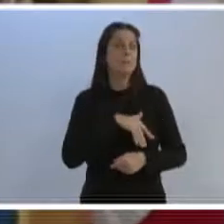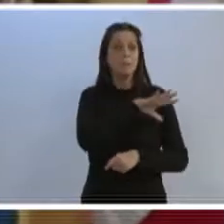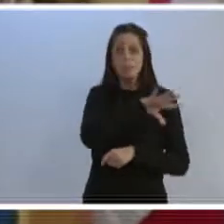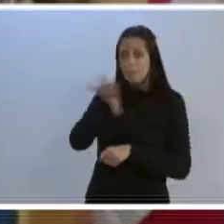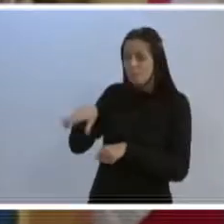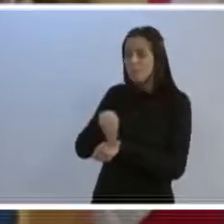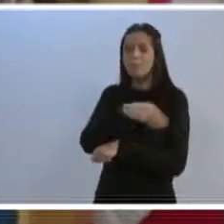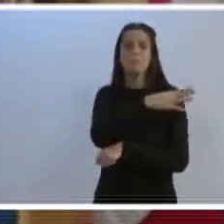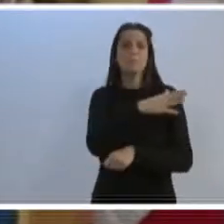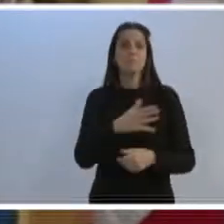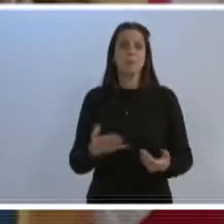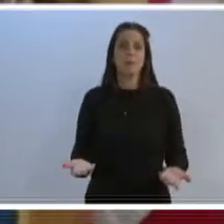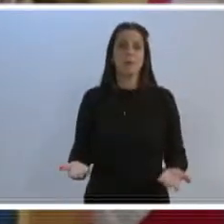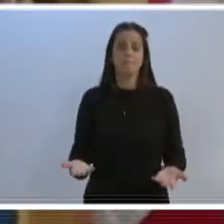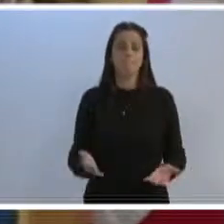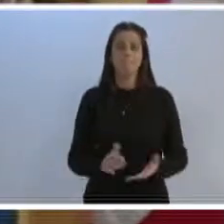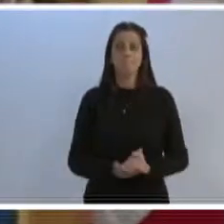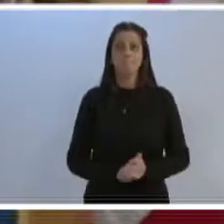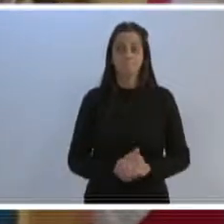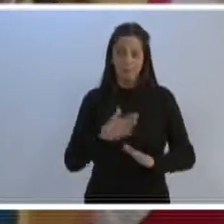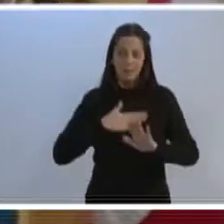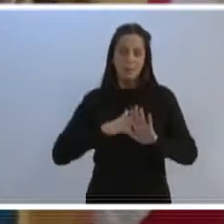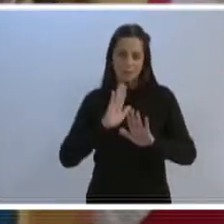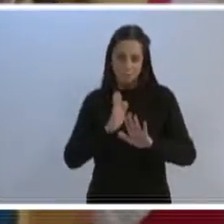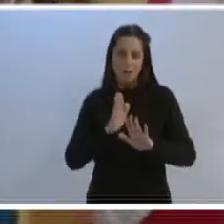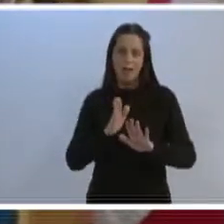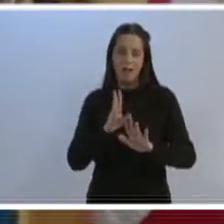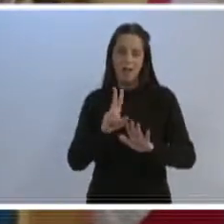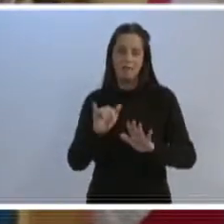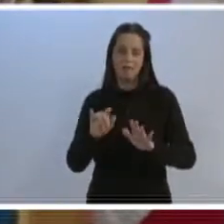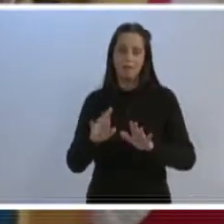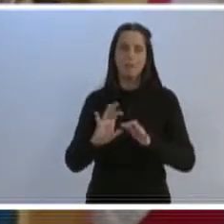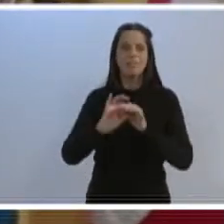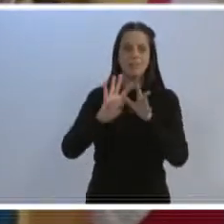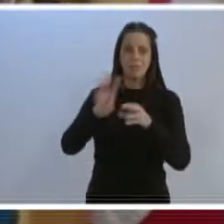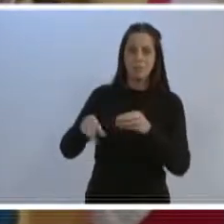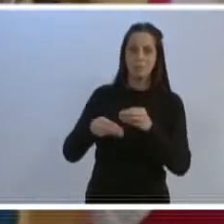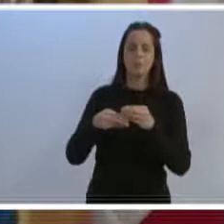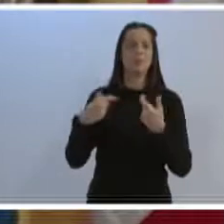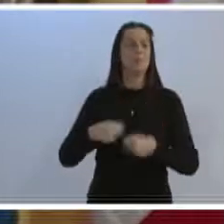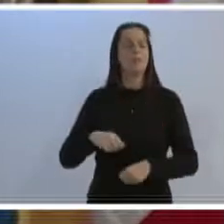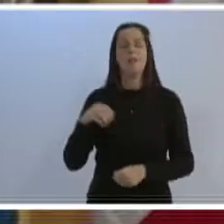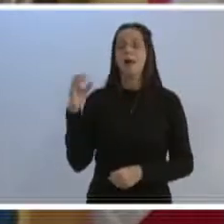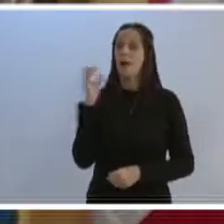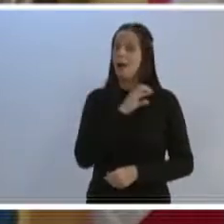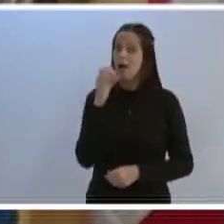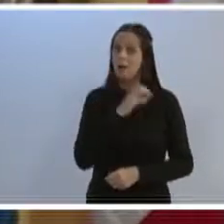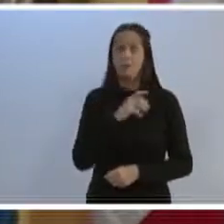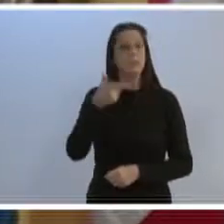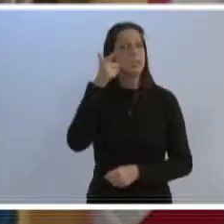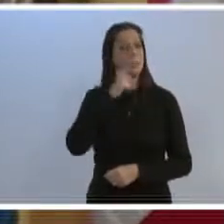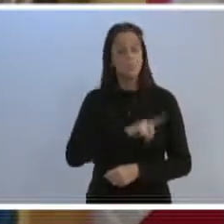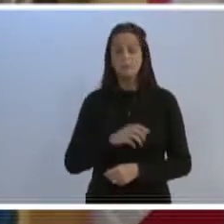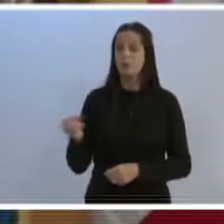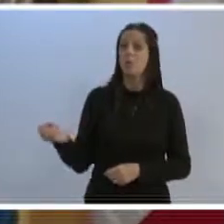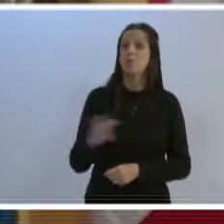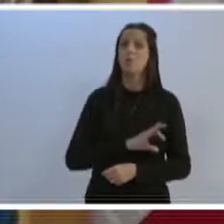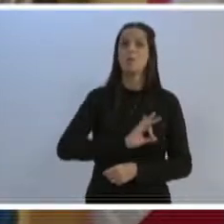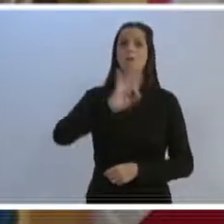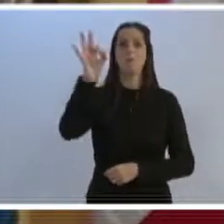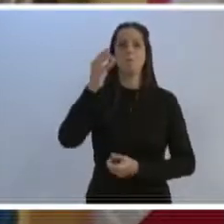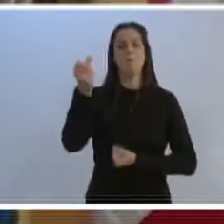é vereador adriano para já vou lhe conceder uma parte nós precisamos urgente da renovação dessa frota para que a população de blumenau